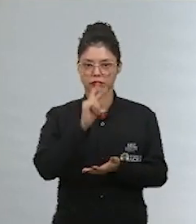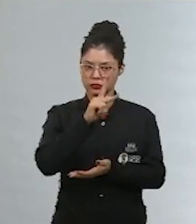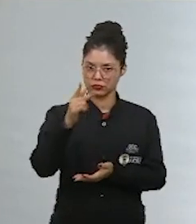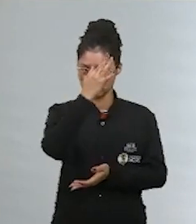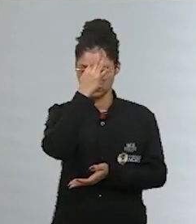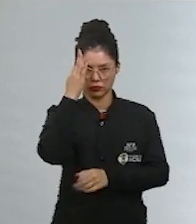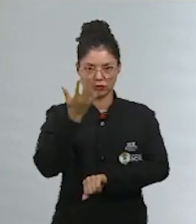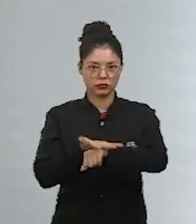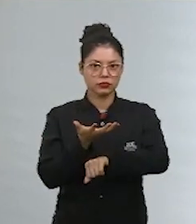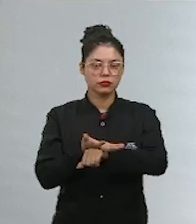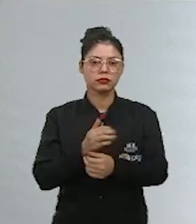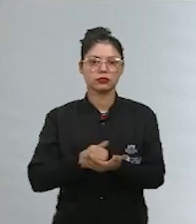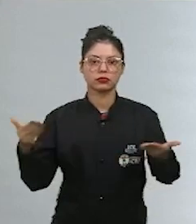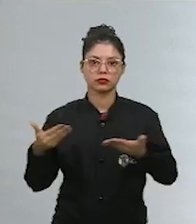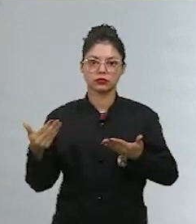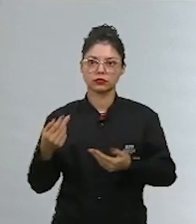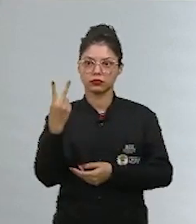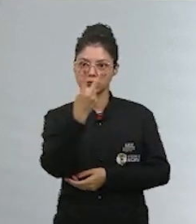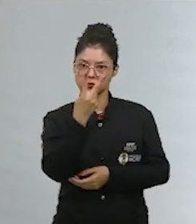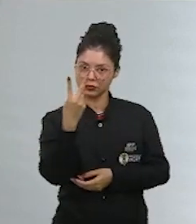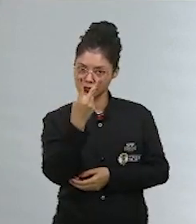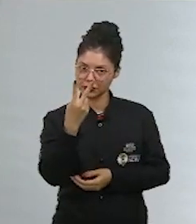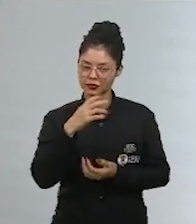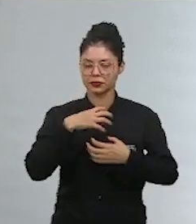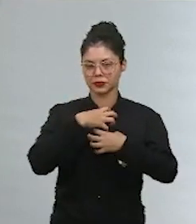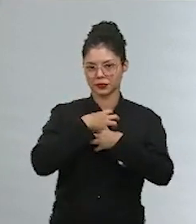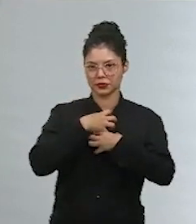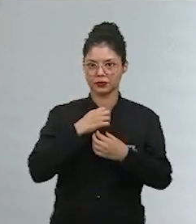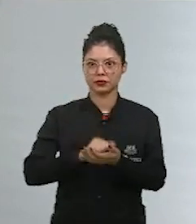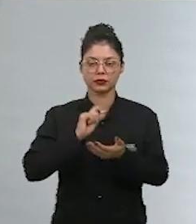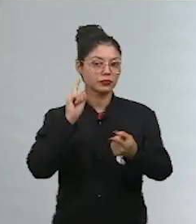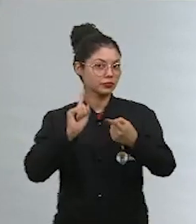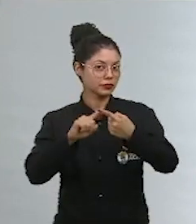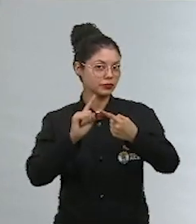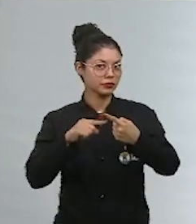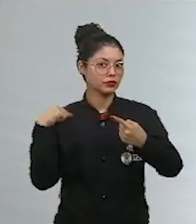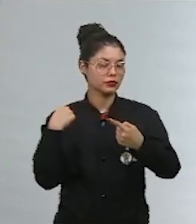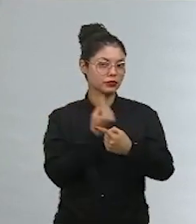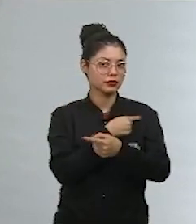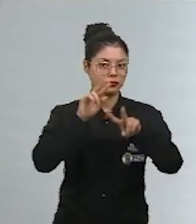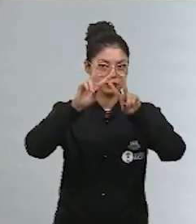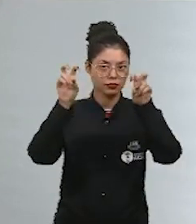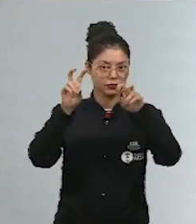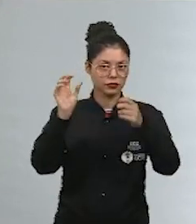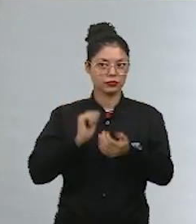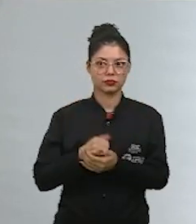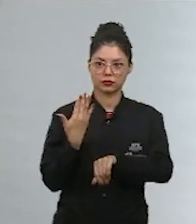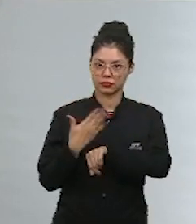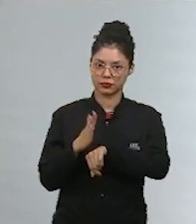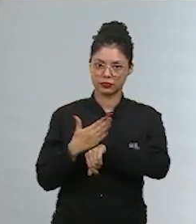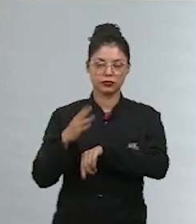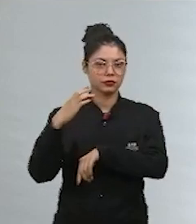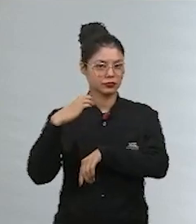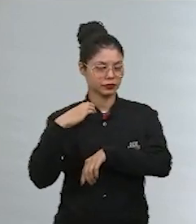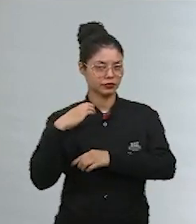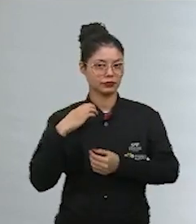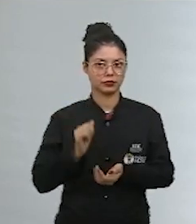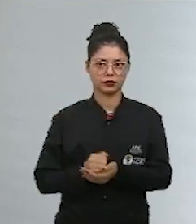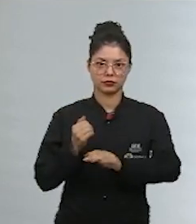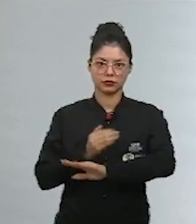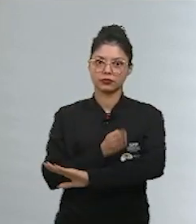Filosofia e nós vamos dividir a aula de hoje em dois momentos. No primeiro momento, nós vamos tratar dessa prática ética